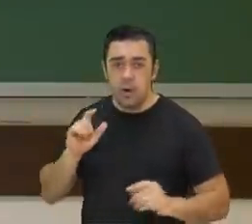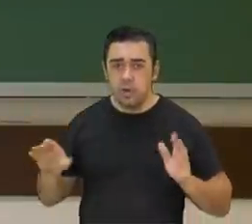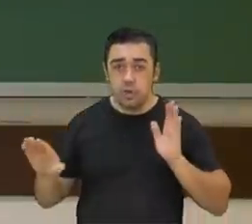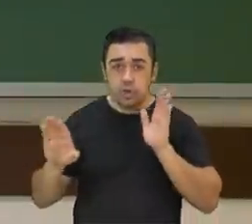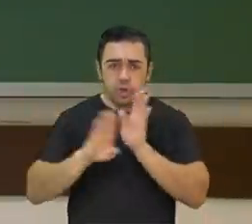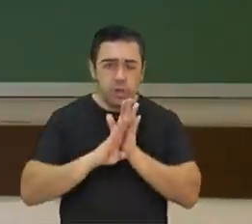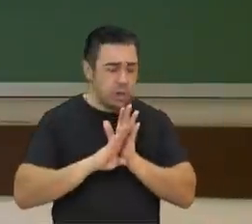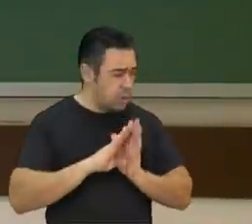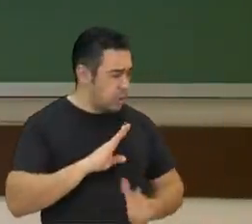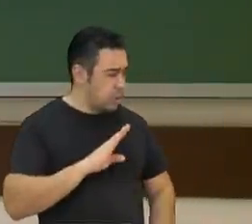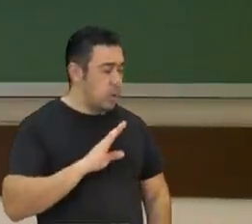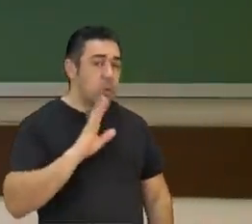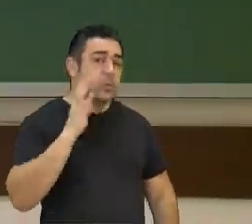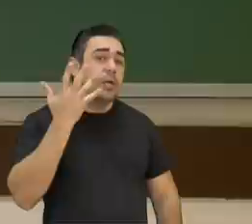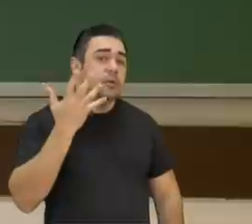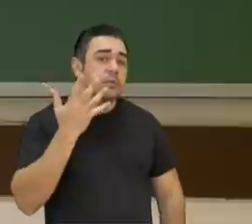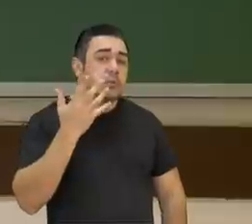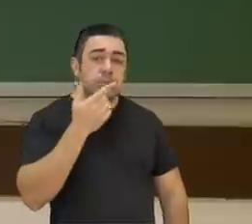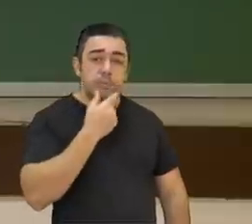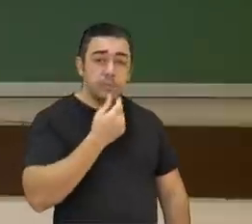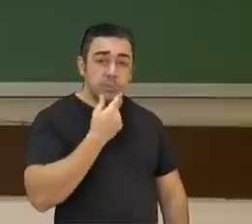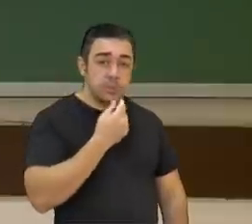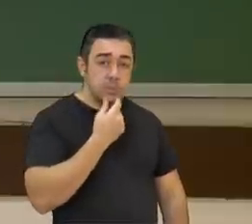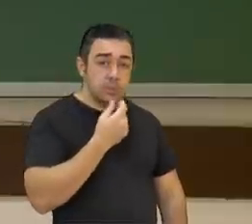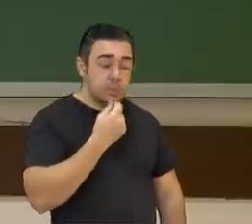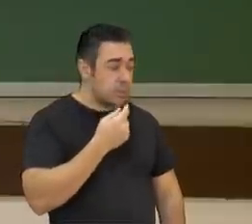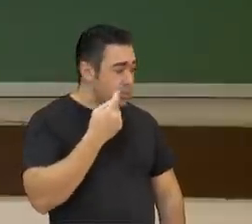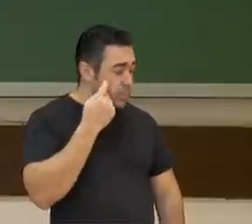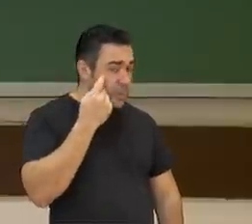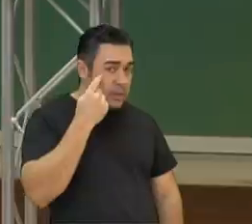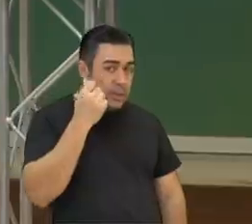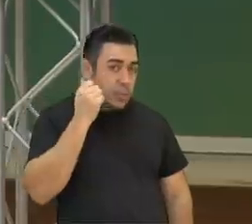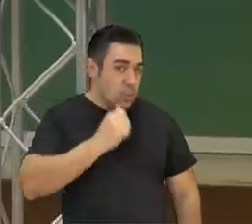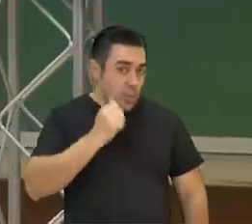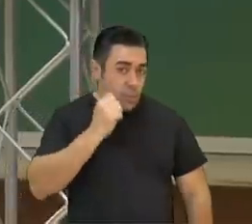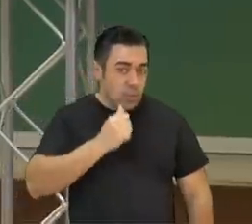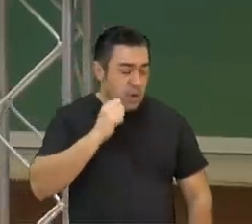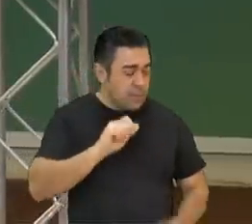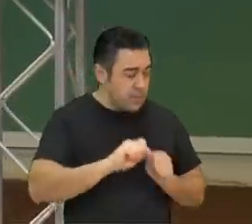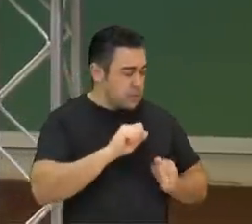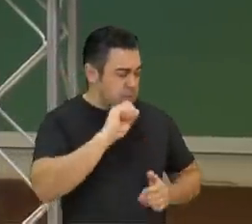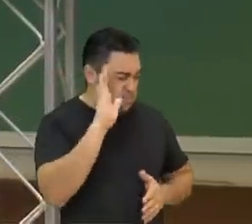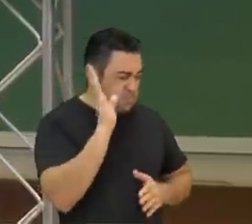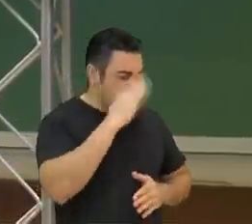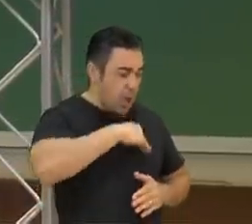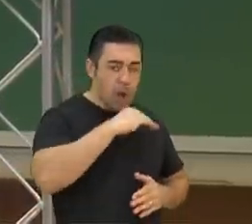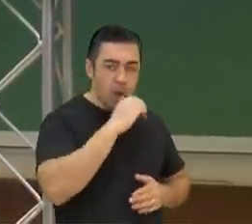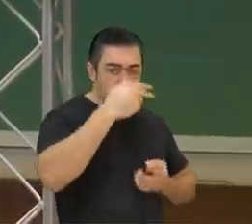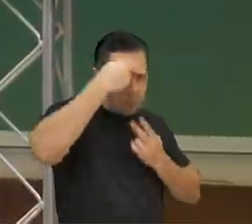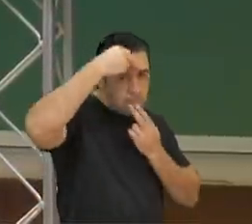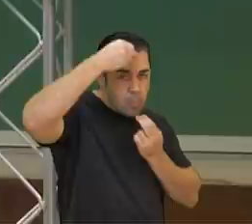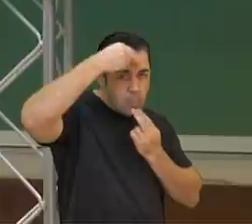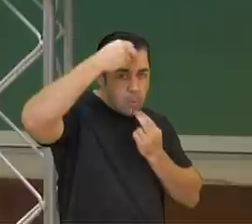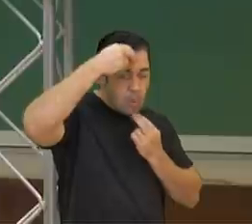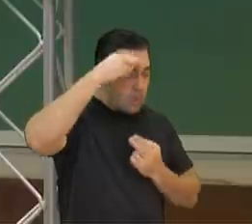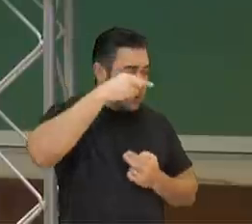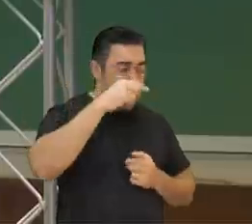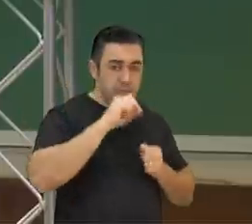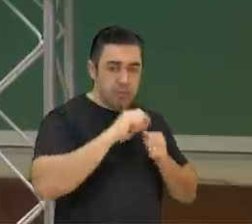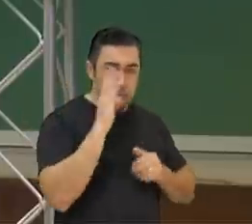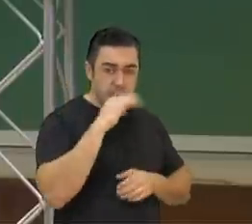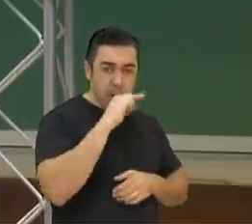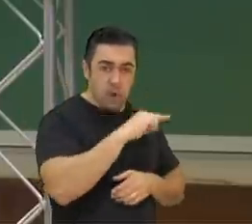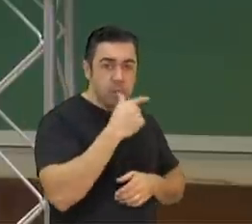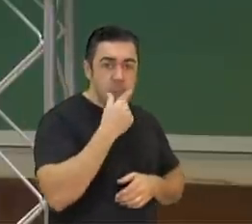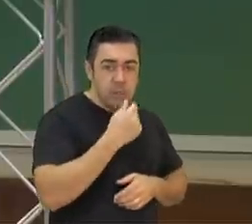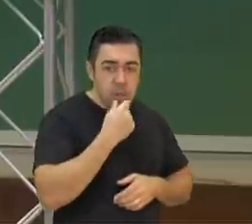chega, o que acontece? Ele tem uma expectativa de que ela vai fazer alguma maldade para ele. Né? Já que ele achava que ela era